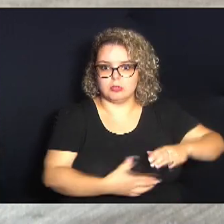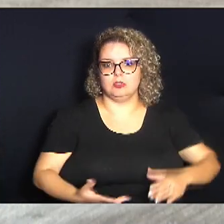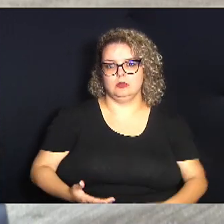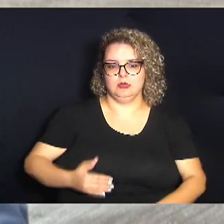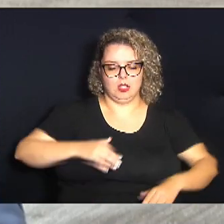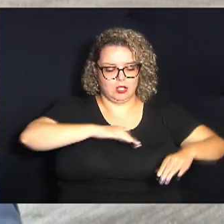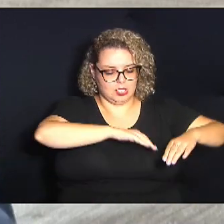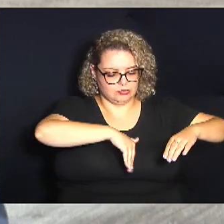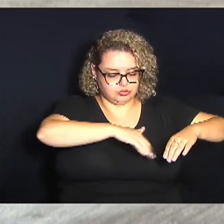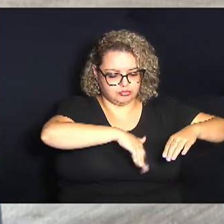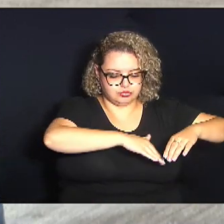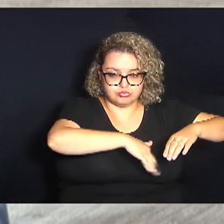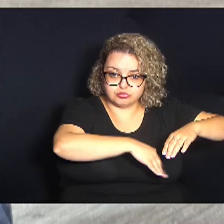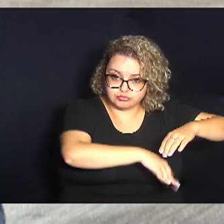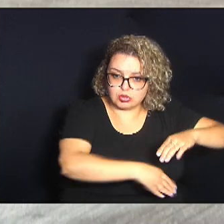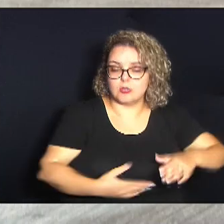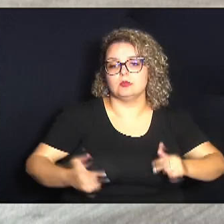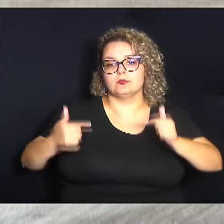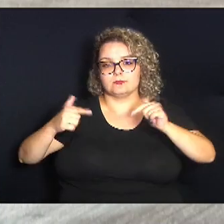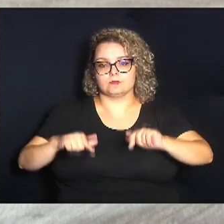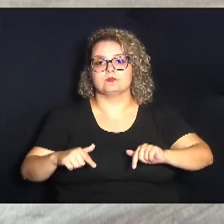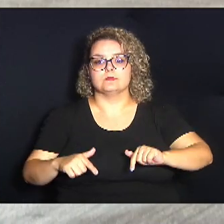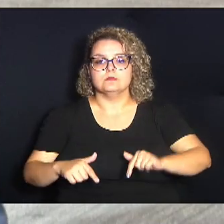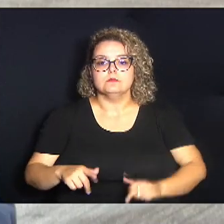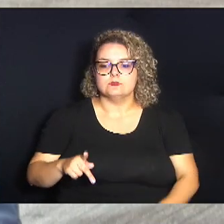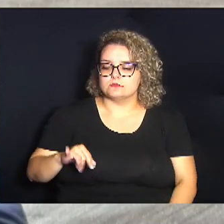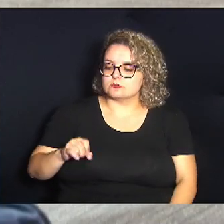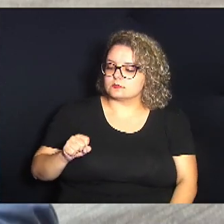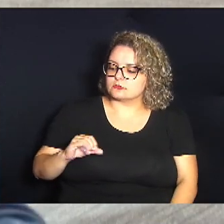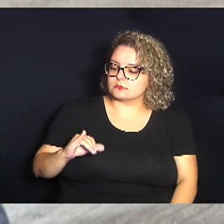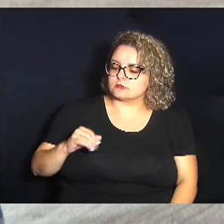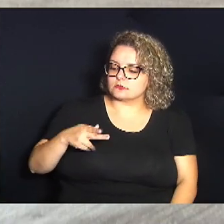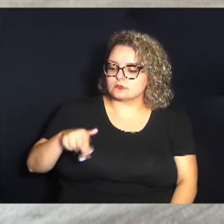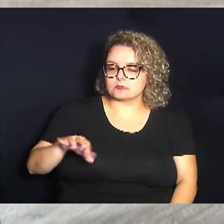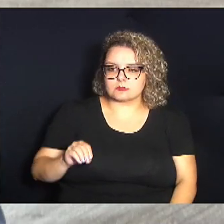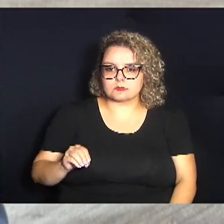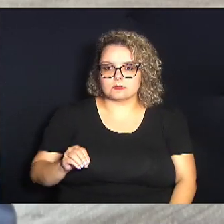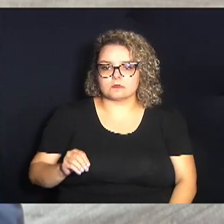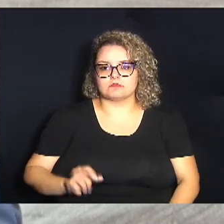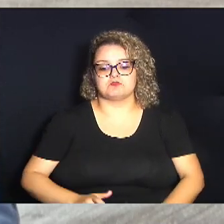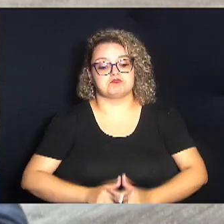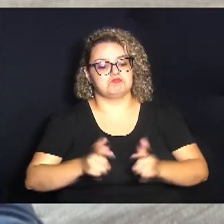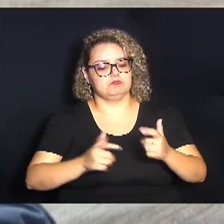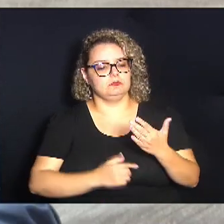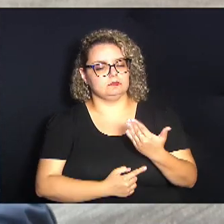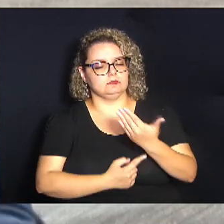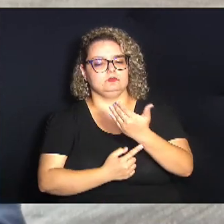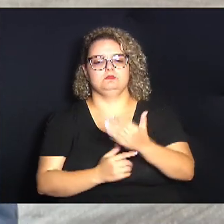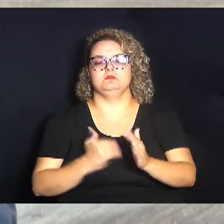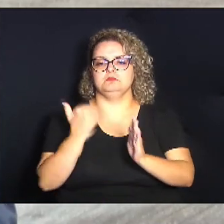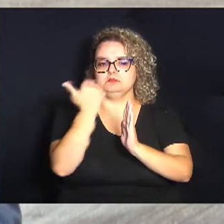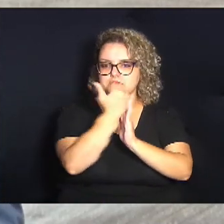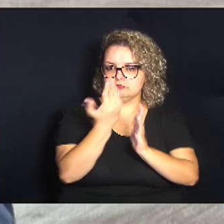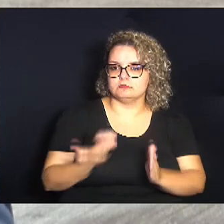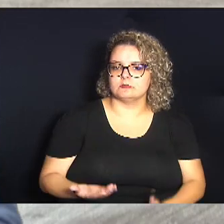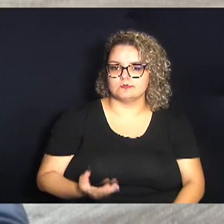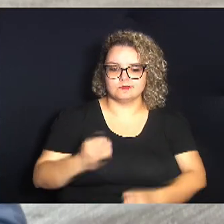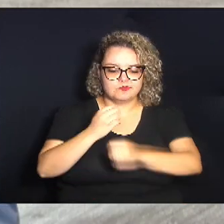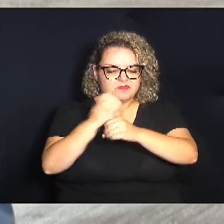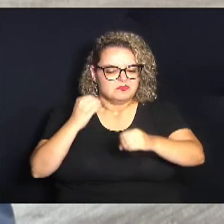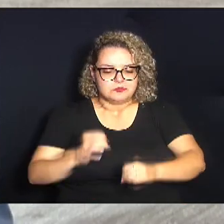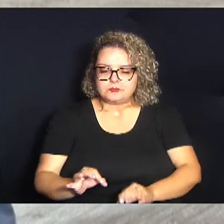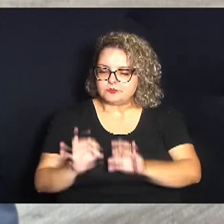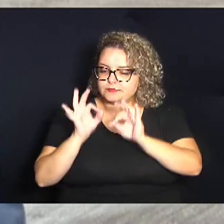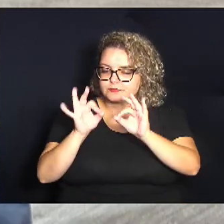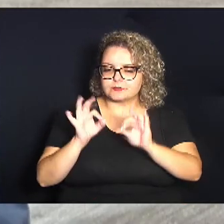cavando, né, o espaço onde será feito ou serão feitos esses piscinões, alta tecnologia, né, uma engenharia de primeiro mundo